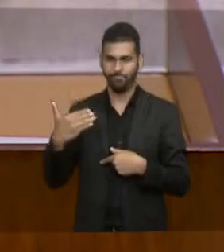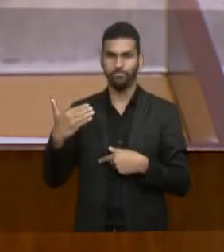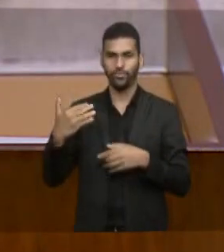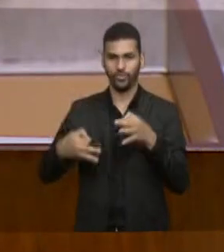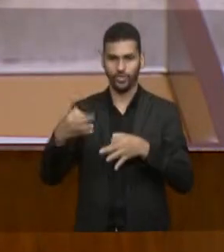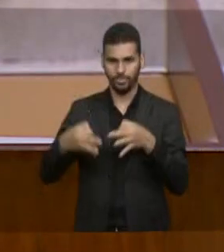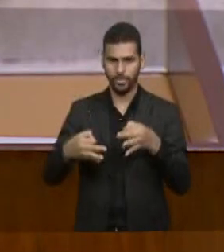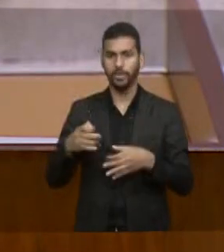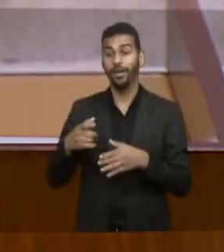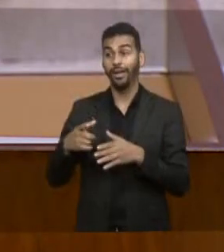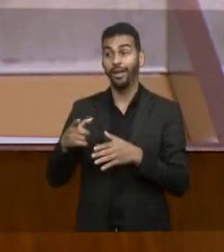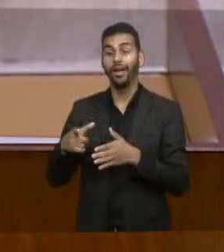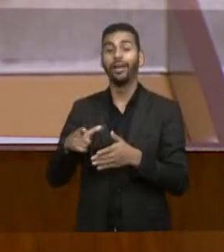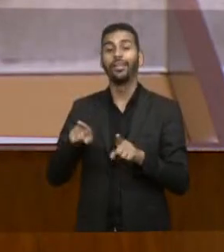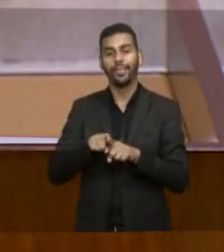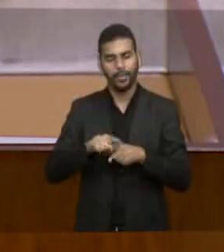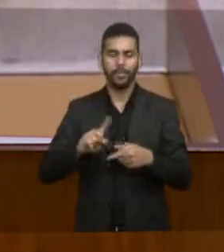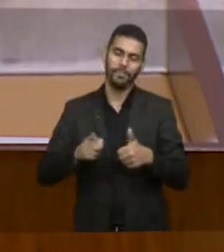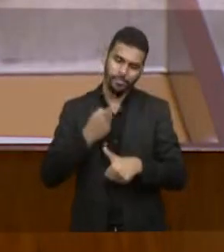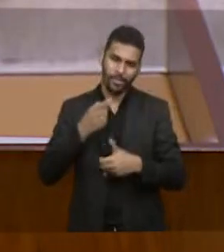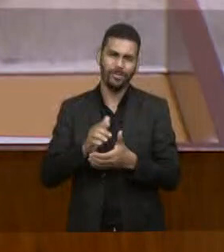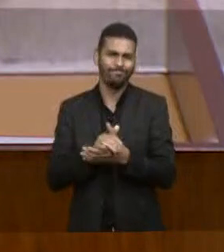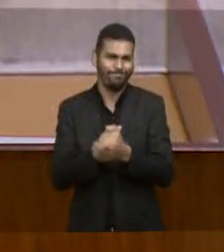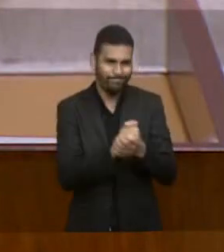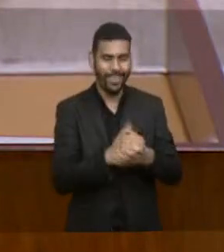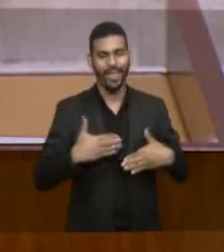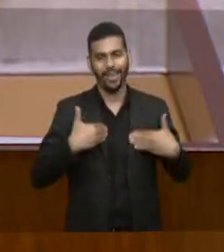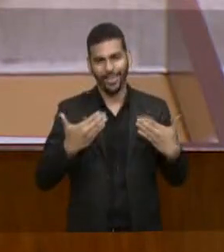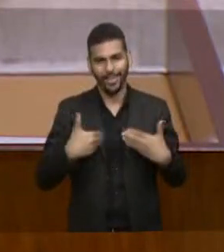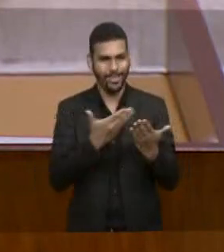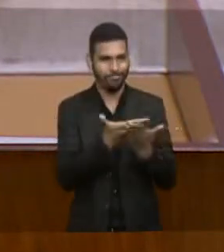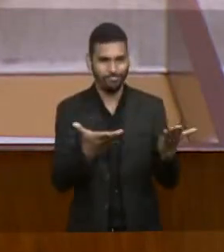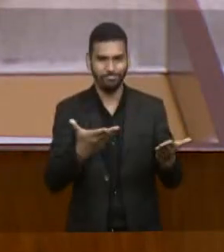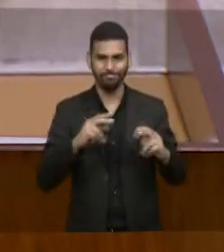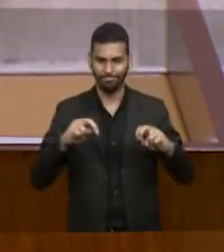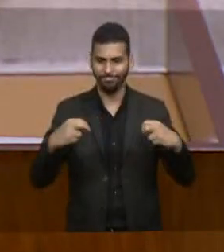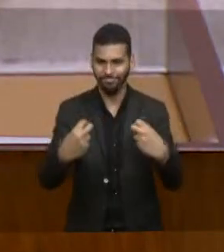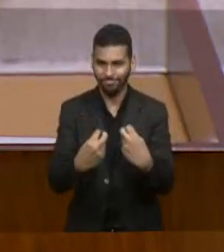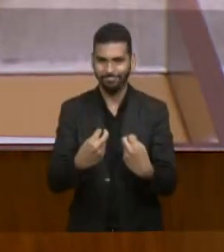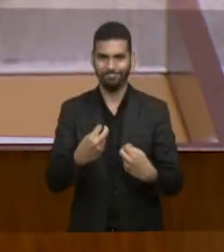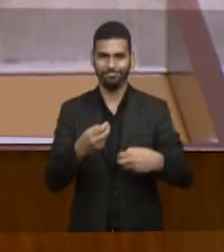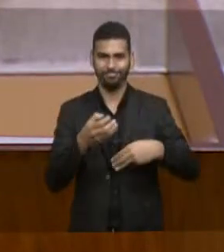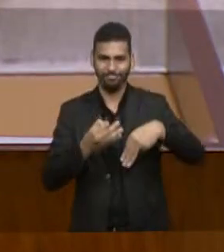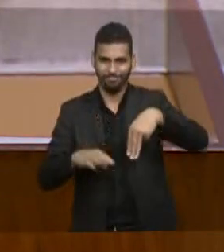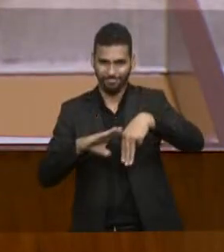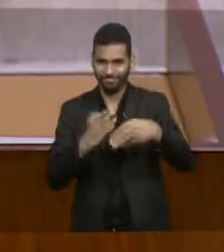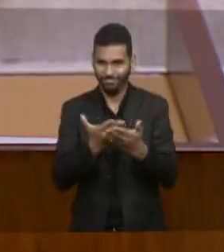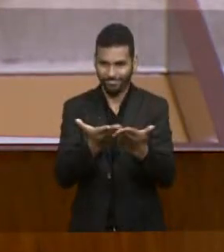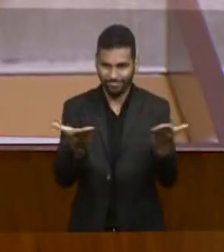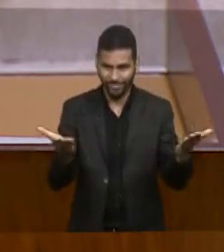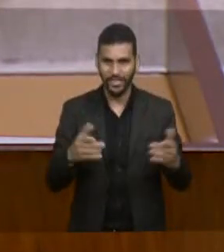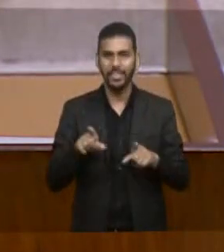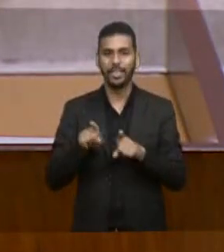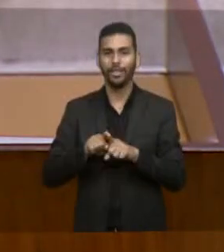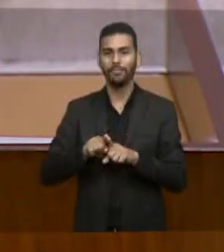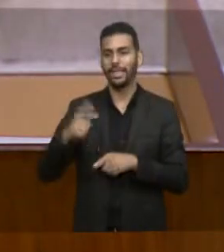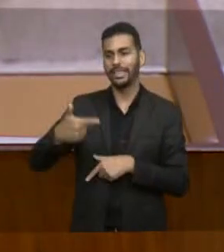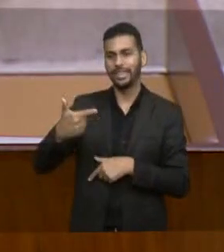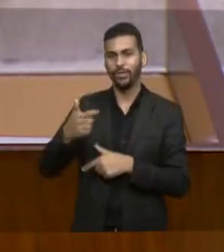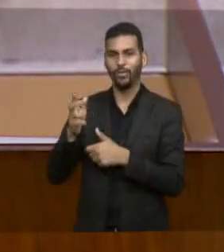por Óbvio saudar com muita alegria Os queridos colegas a digna